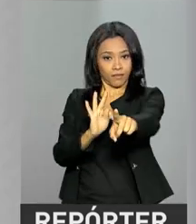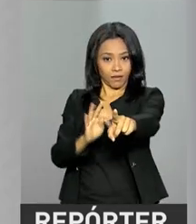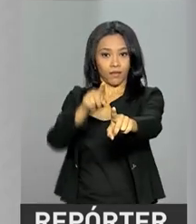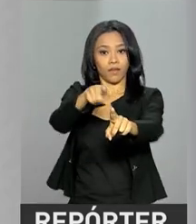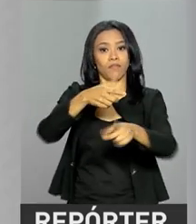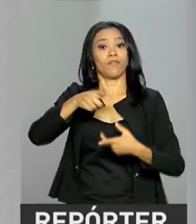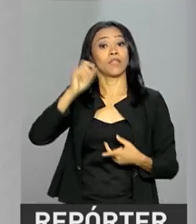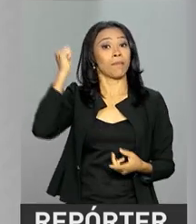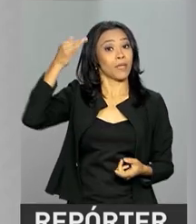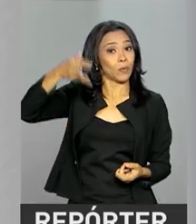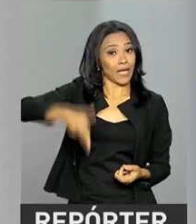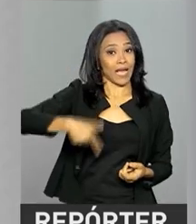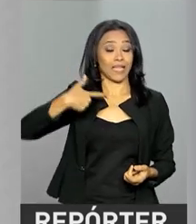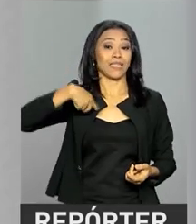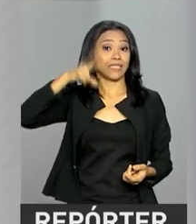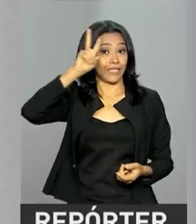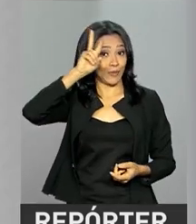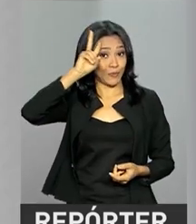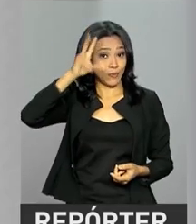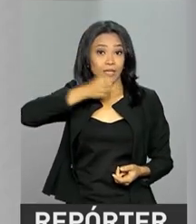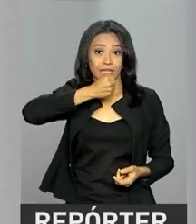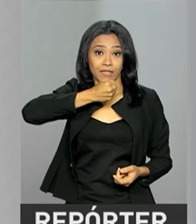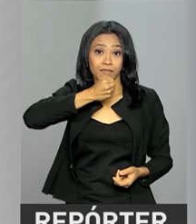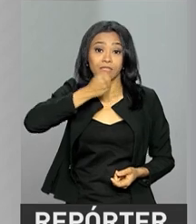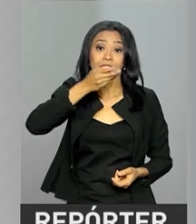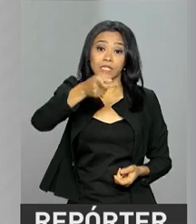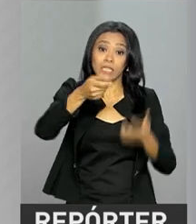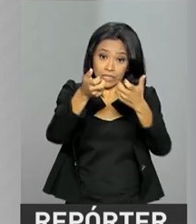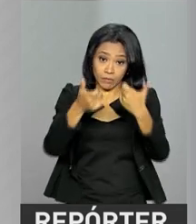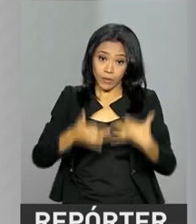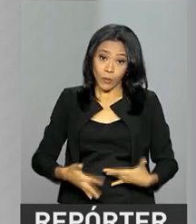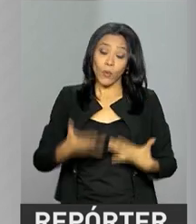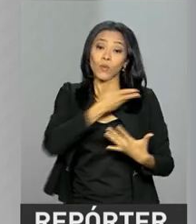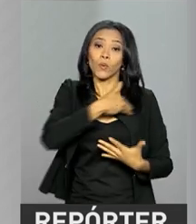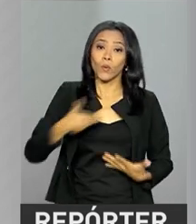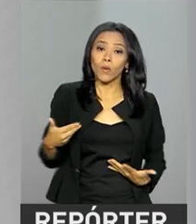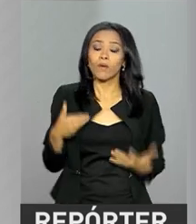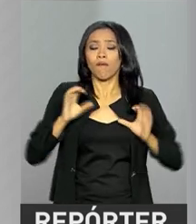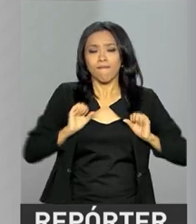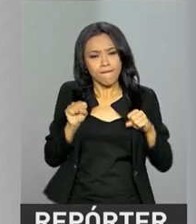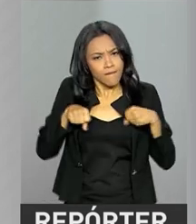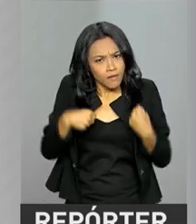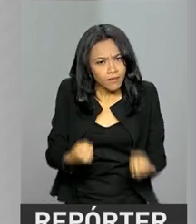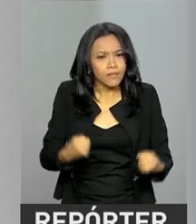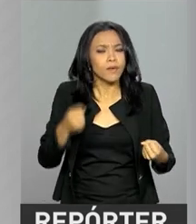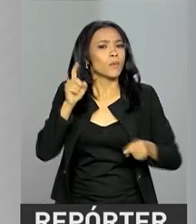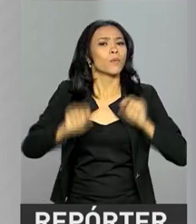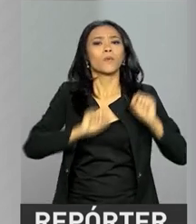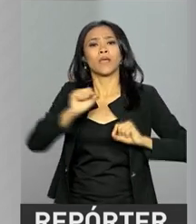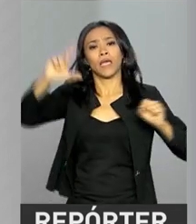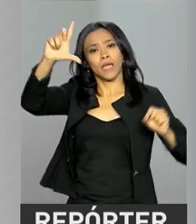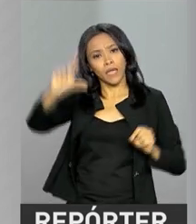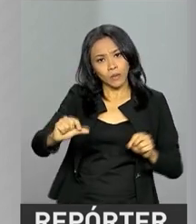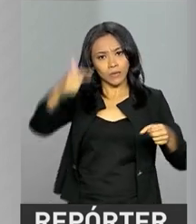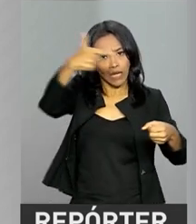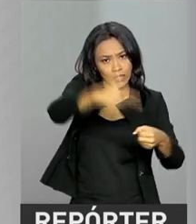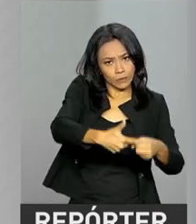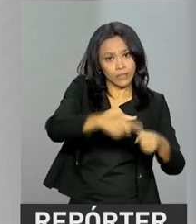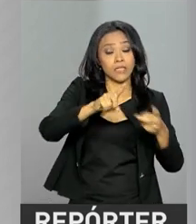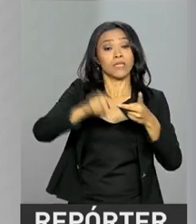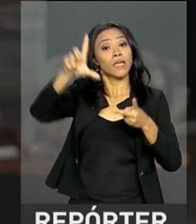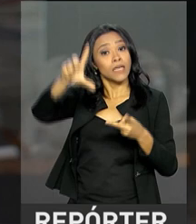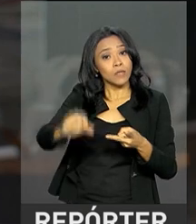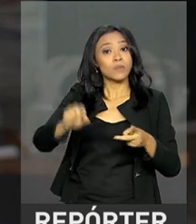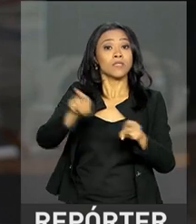na madrugada desta segunda-feira. O presidente disse que o governo está empenhado em reduzir o preço da gasolina e da